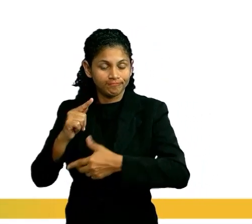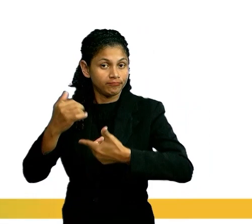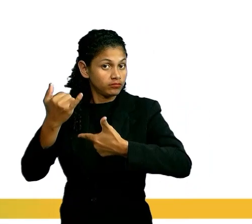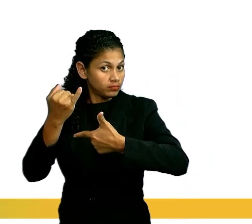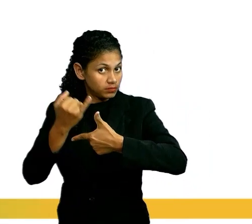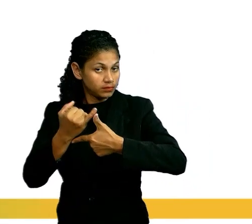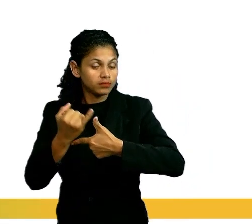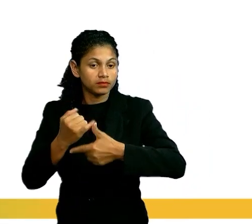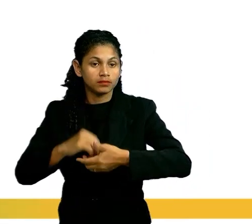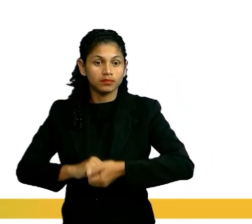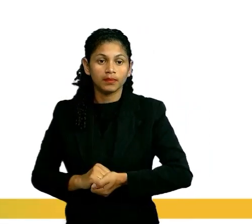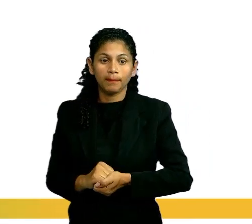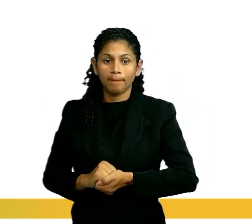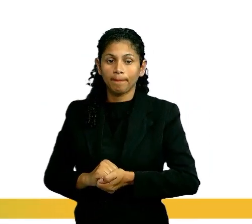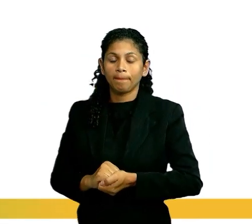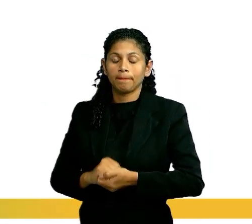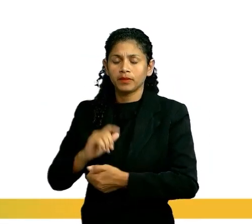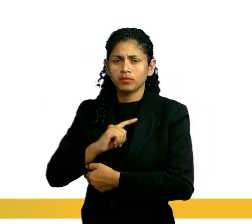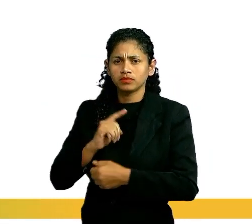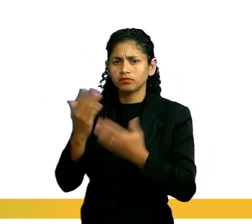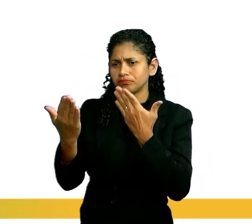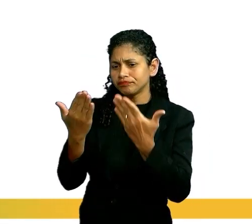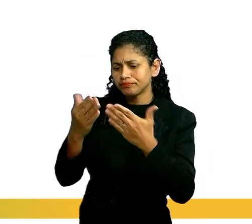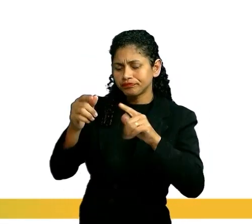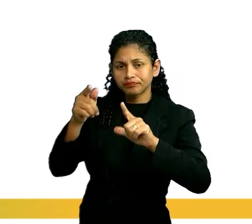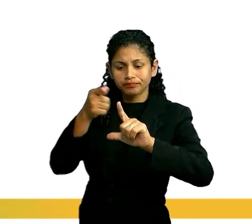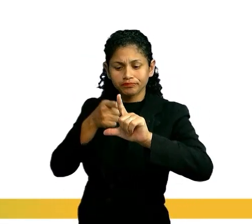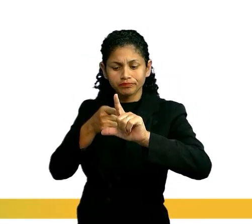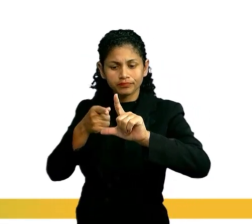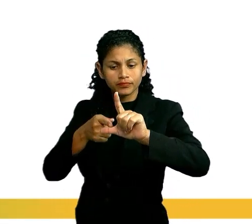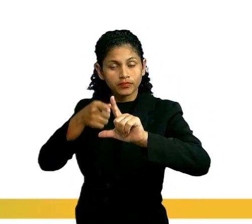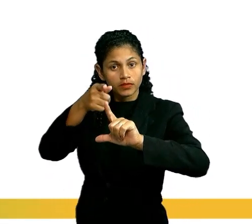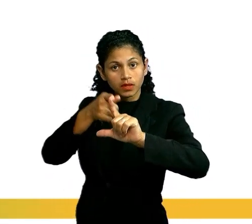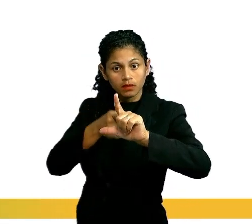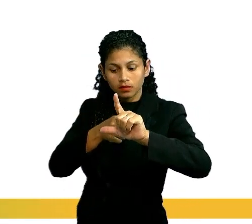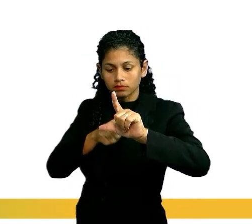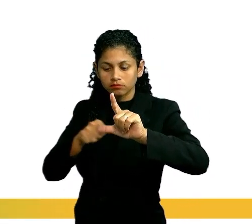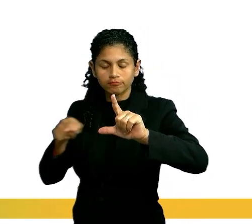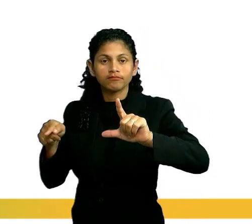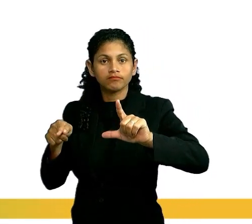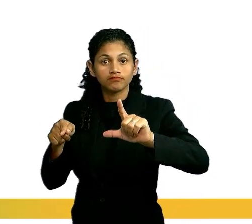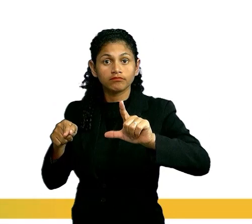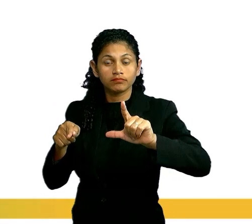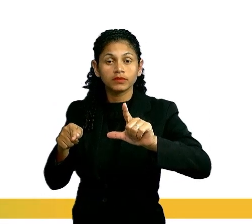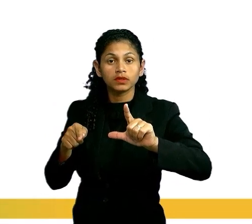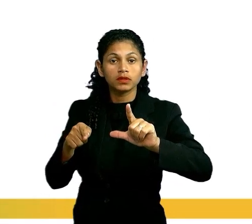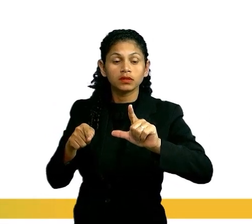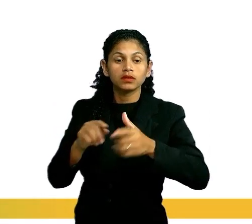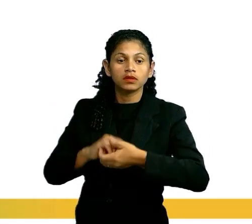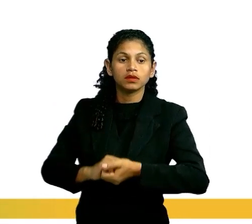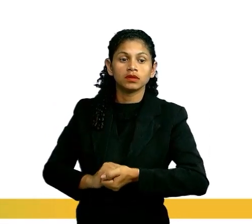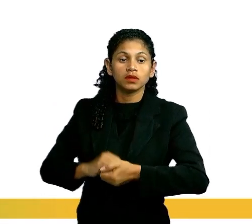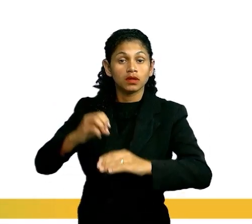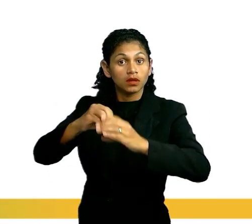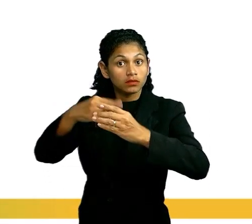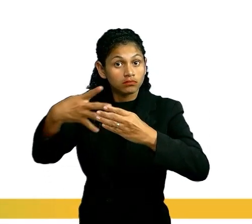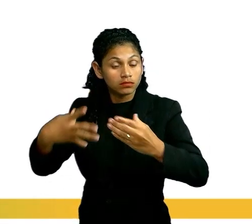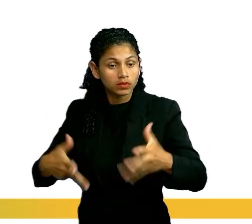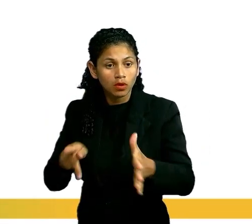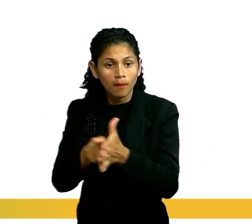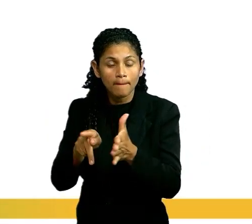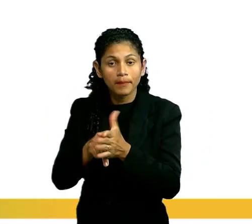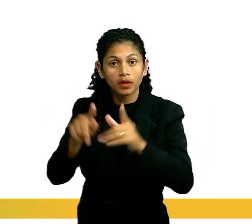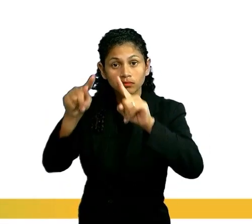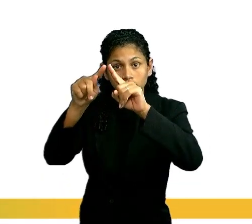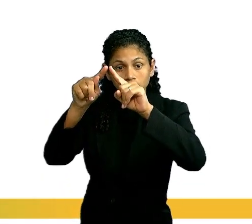os ângulos e também entre os lados dessa figura. Característica deles: o triângulo retângulo preserva todas as propriedades